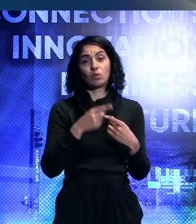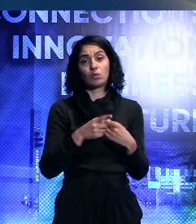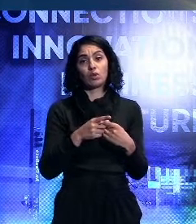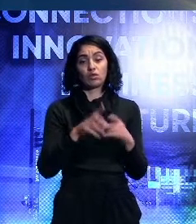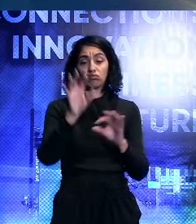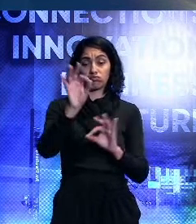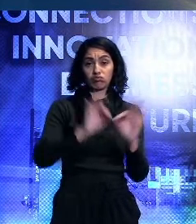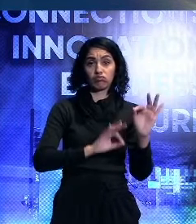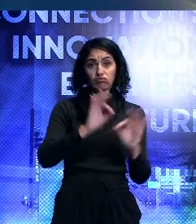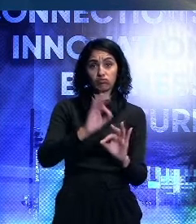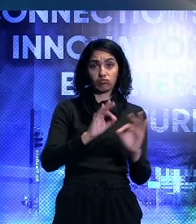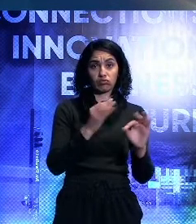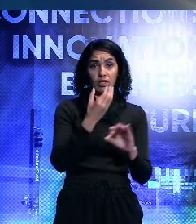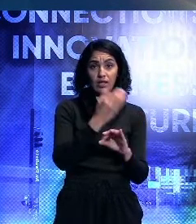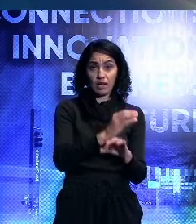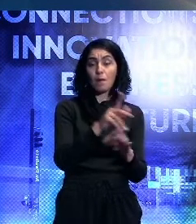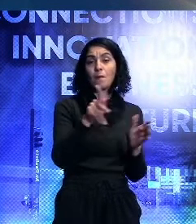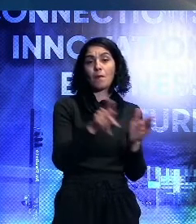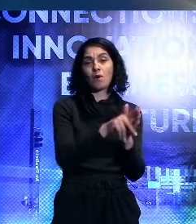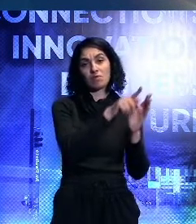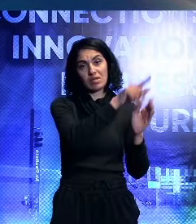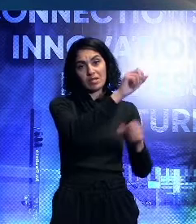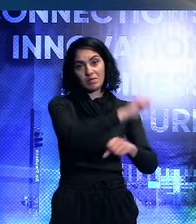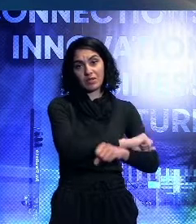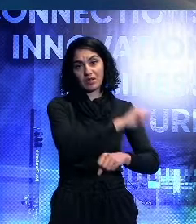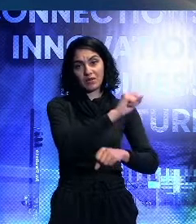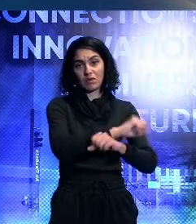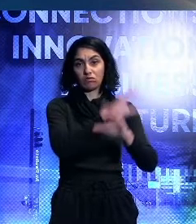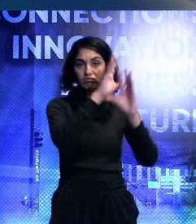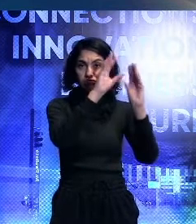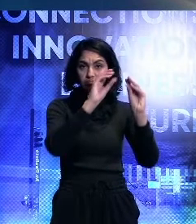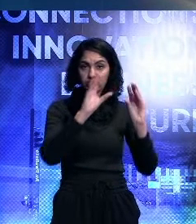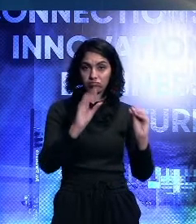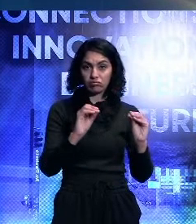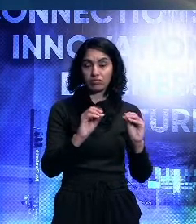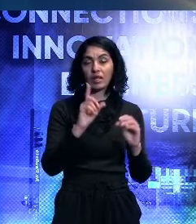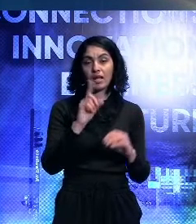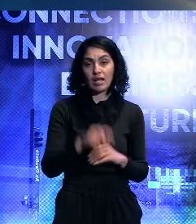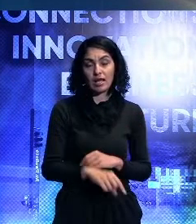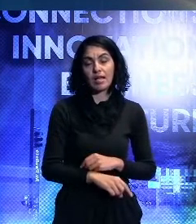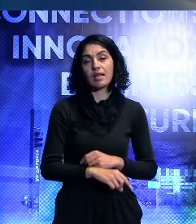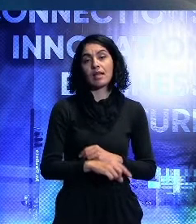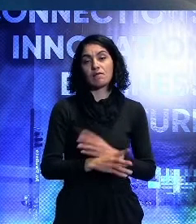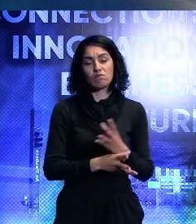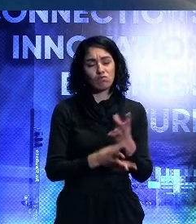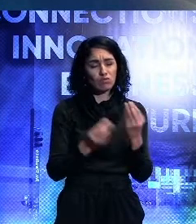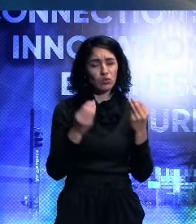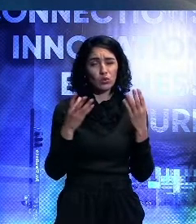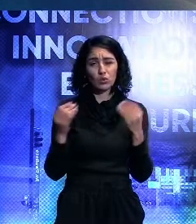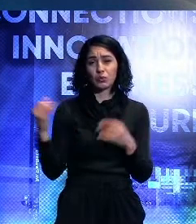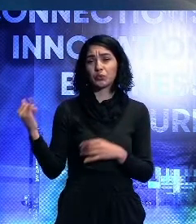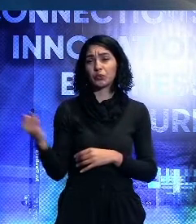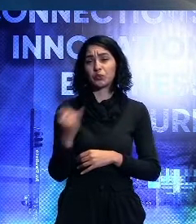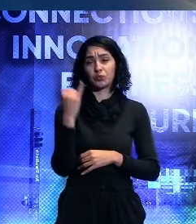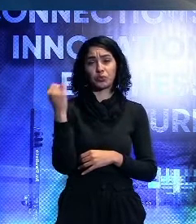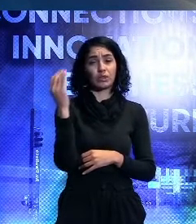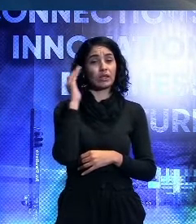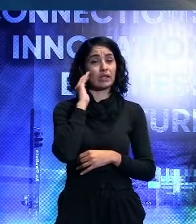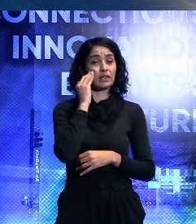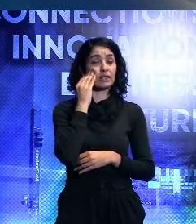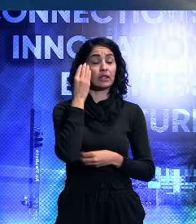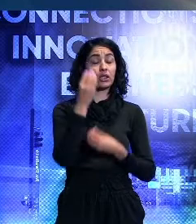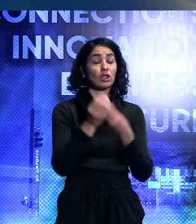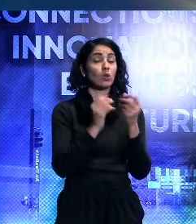naquela plataforma de nuvem, né? Então, é muito, muito, muito importante a gente entender com o que a gente está